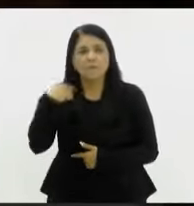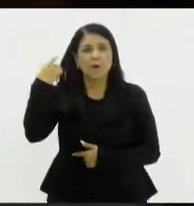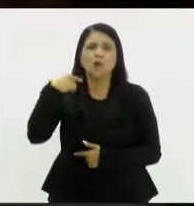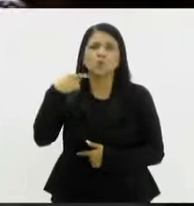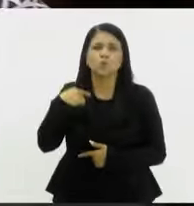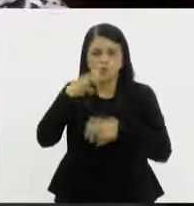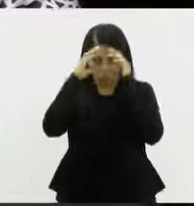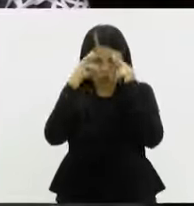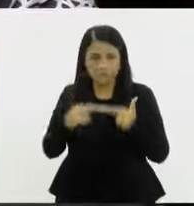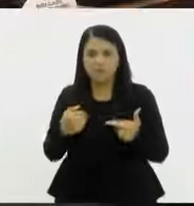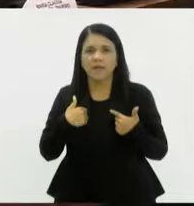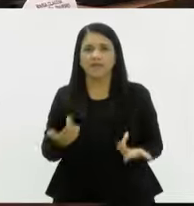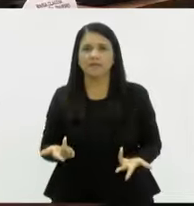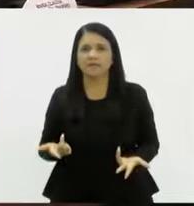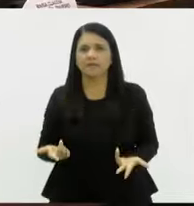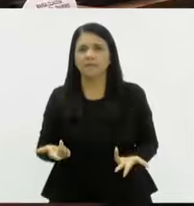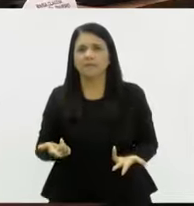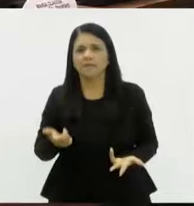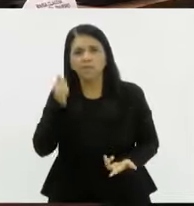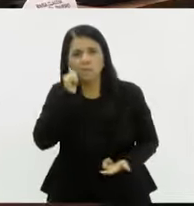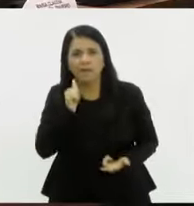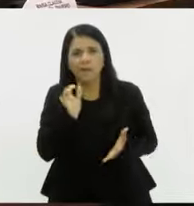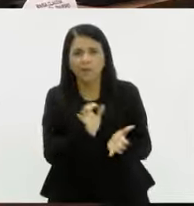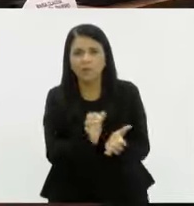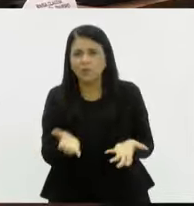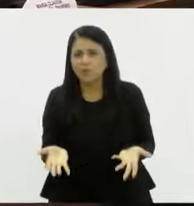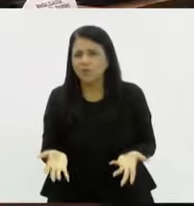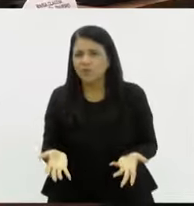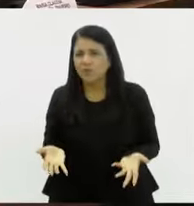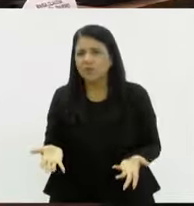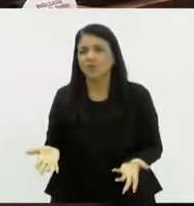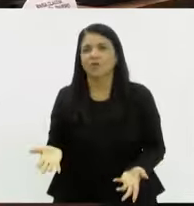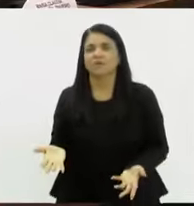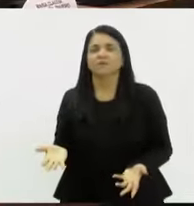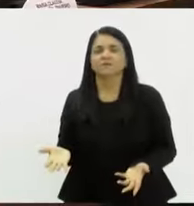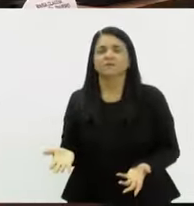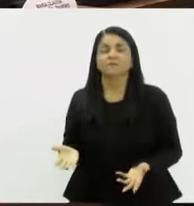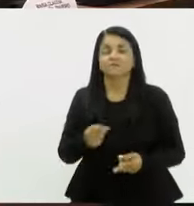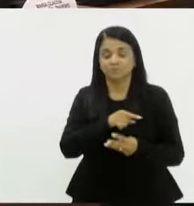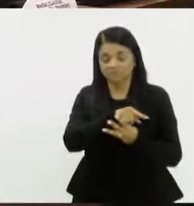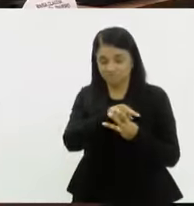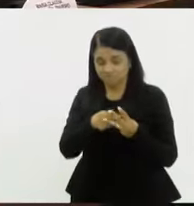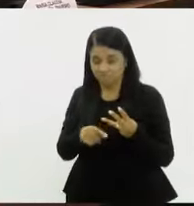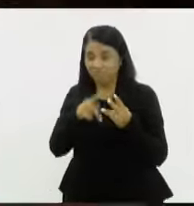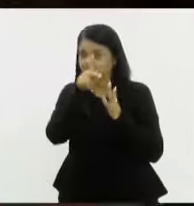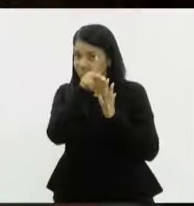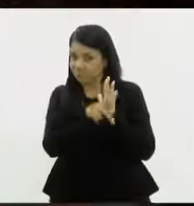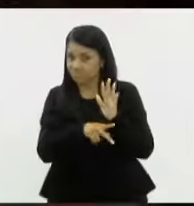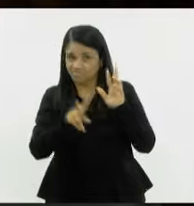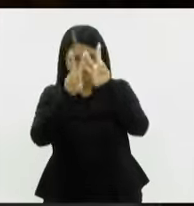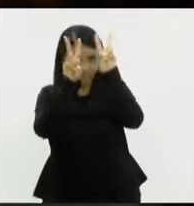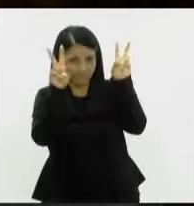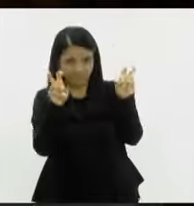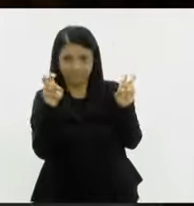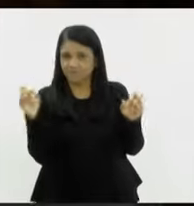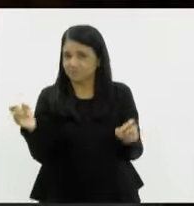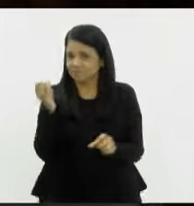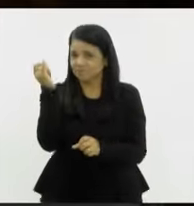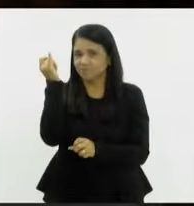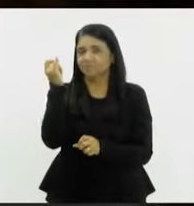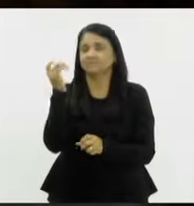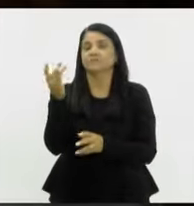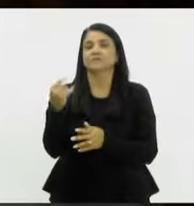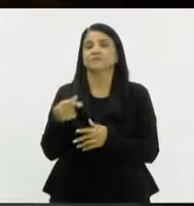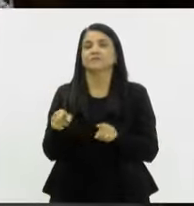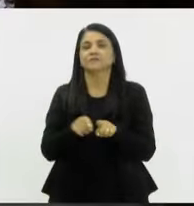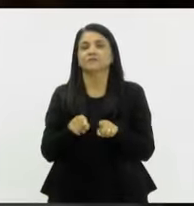respeitam eh bom mas aí eu queria falar de três projetos que eu acho que tão que eu apresentei além